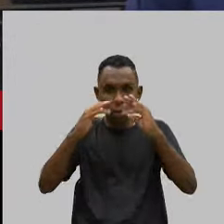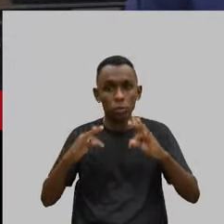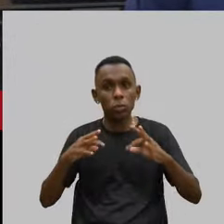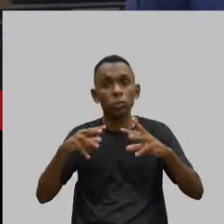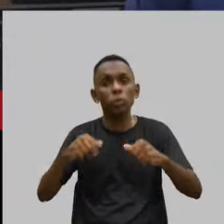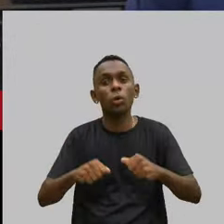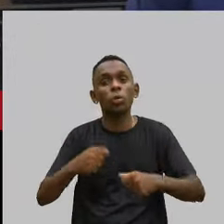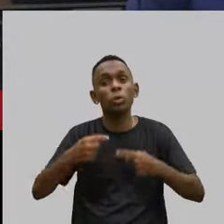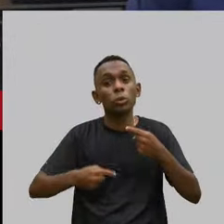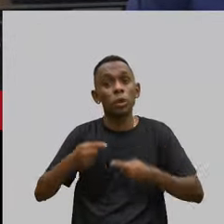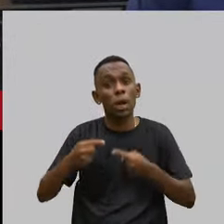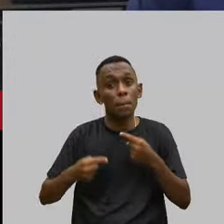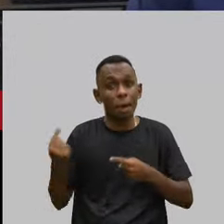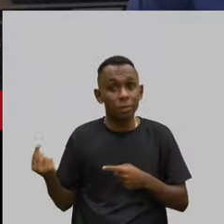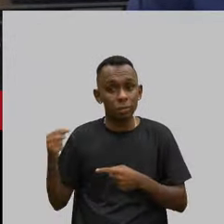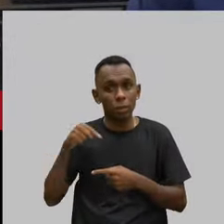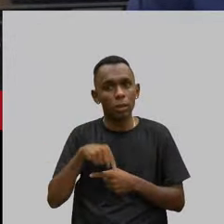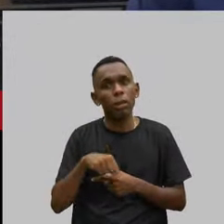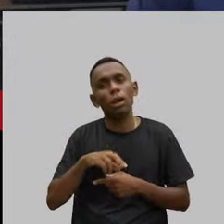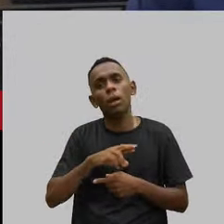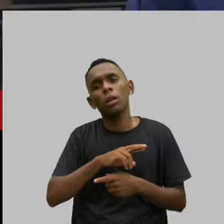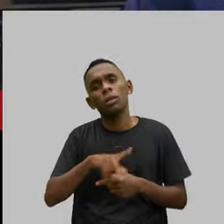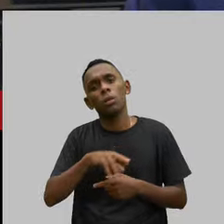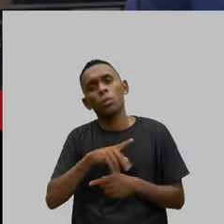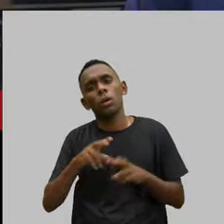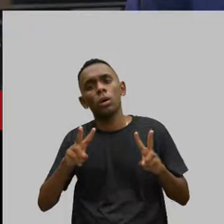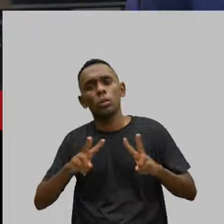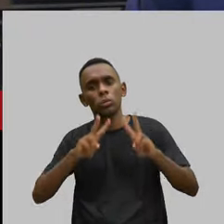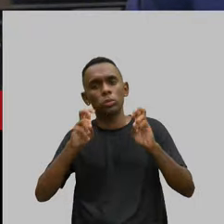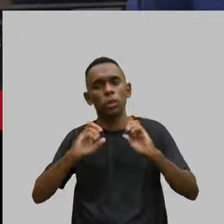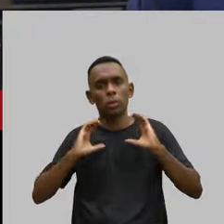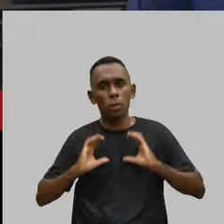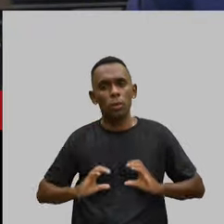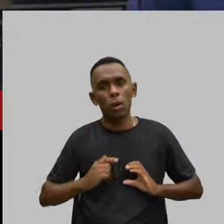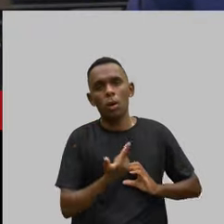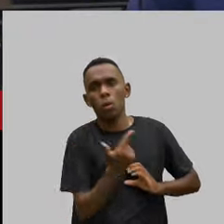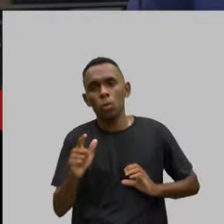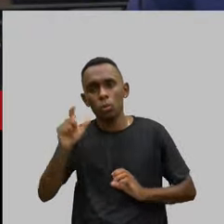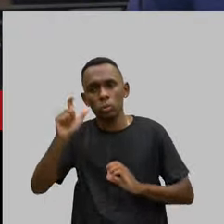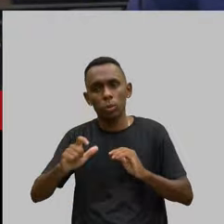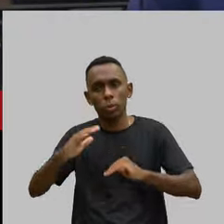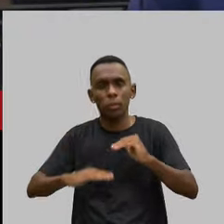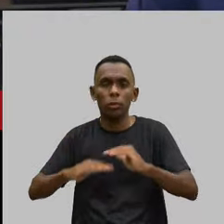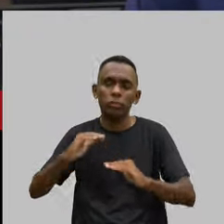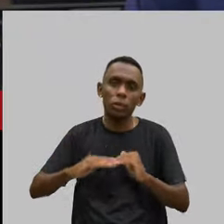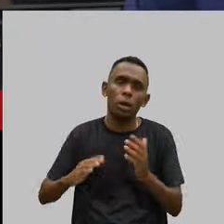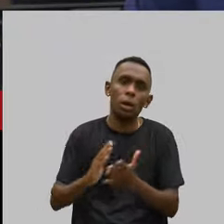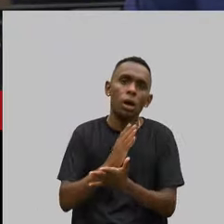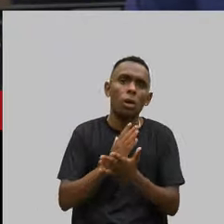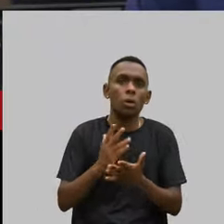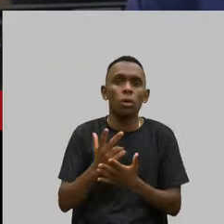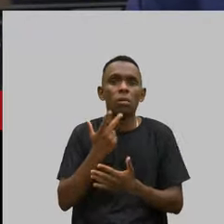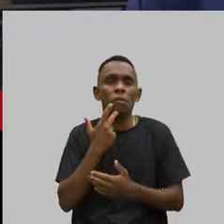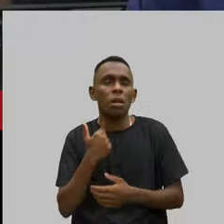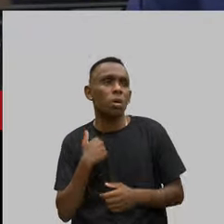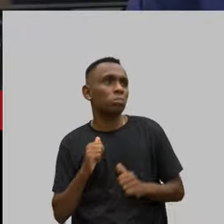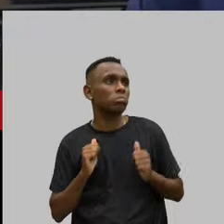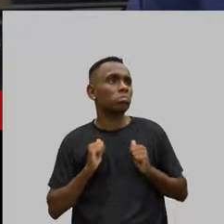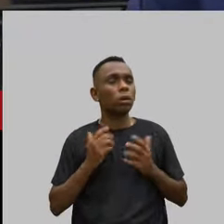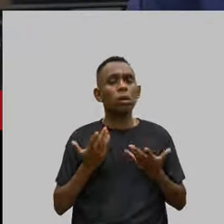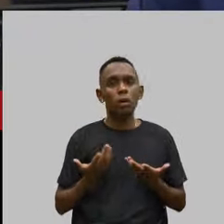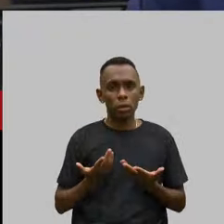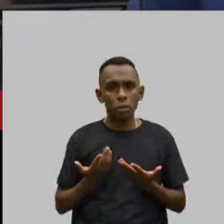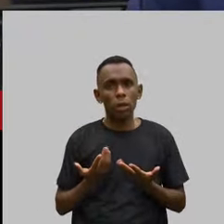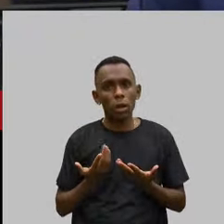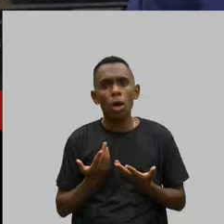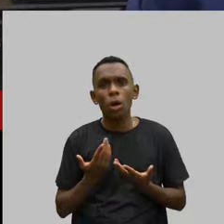debate aqui eu não eu não debato sobre o ento do outro colega eu tive que escutar aqui que eu tava sendo demagoga não é